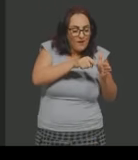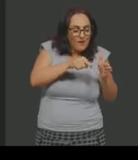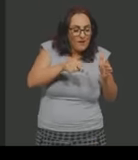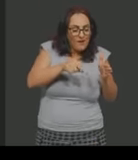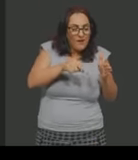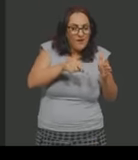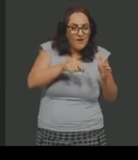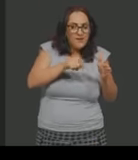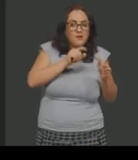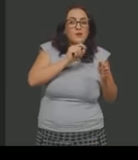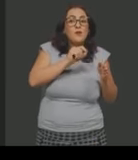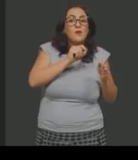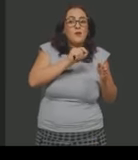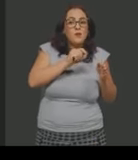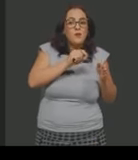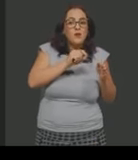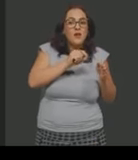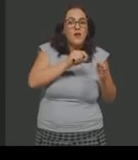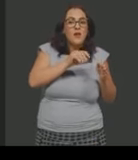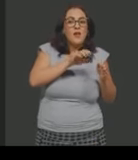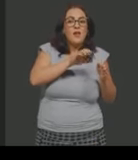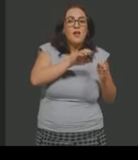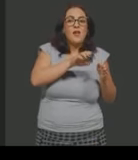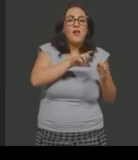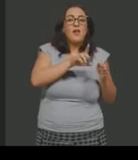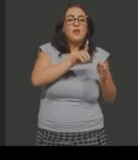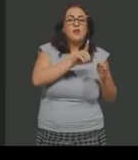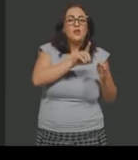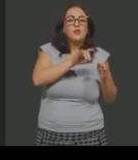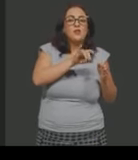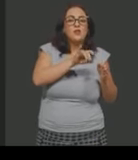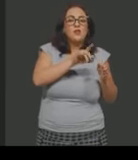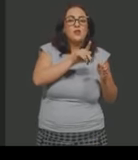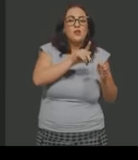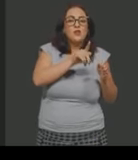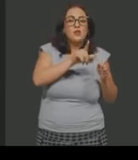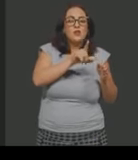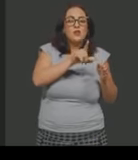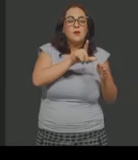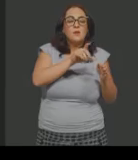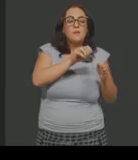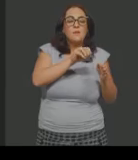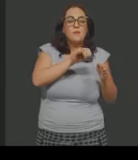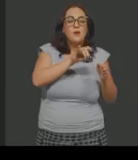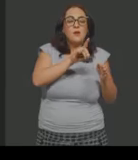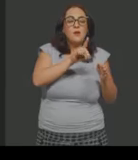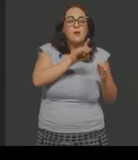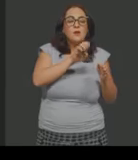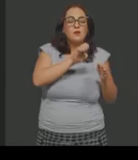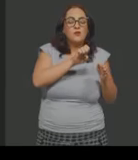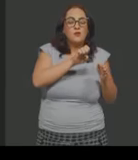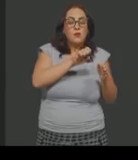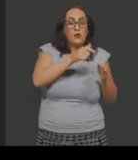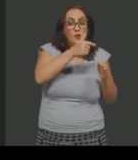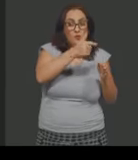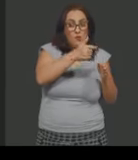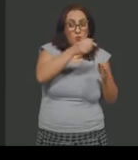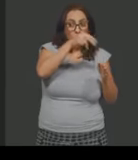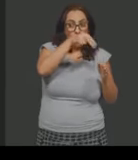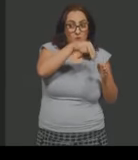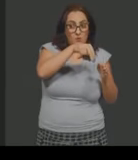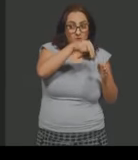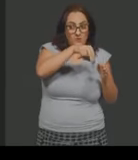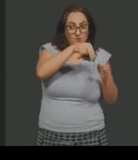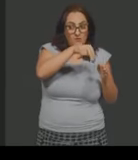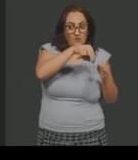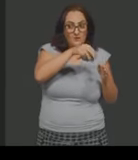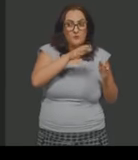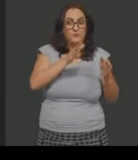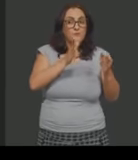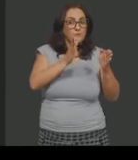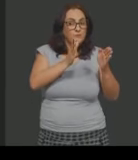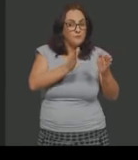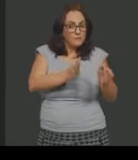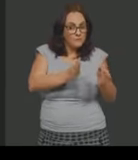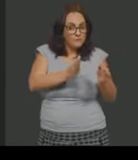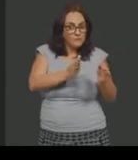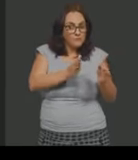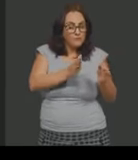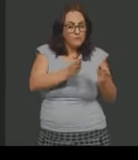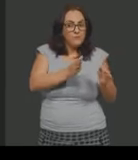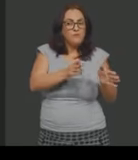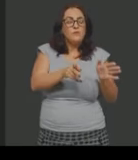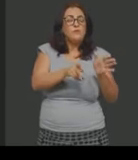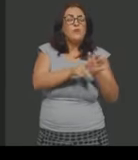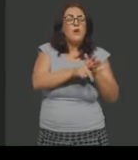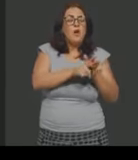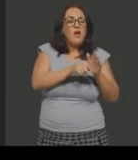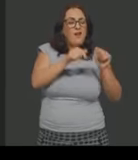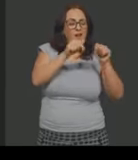fase diploide, então 2 N's, então a gente tem aqui. Quando eu tenho então essa